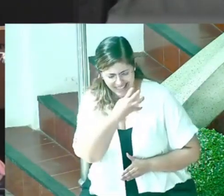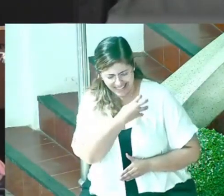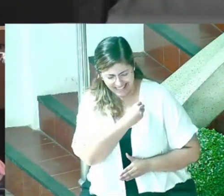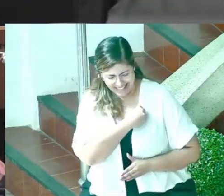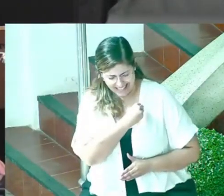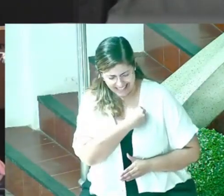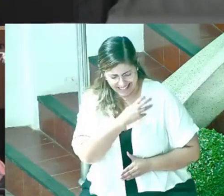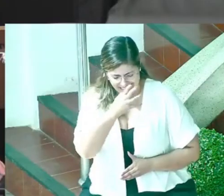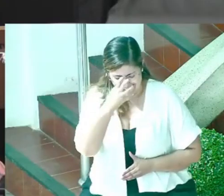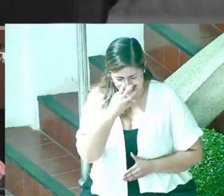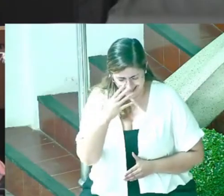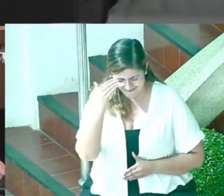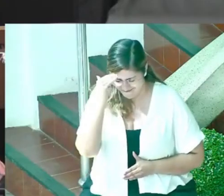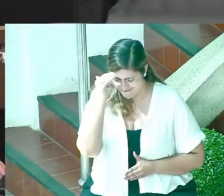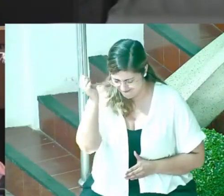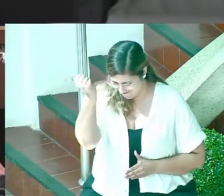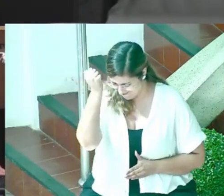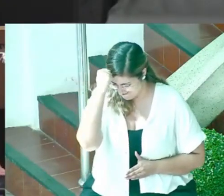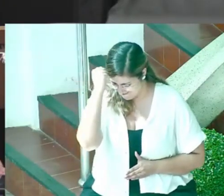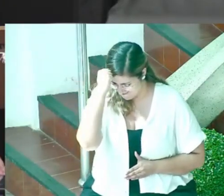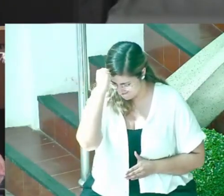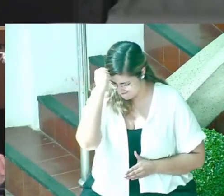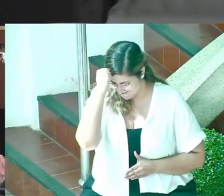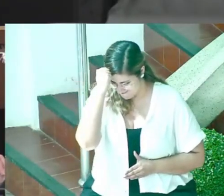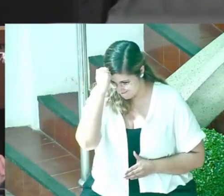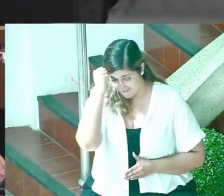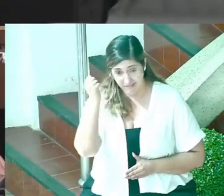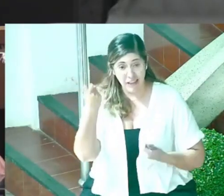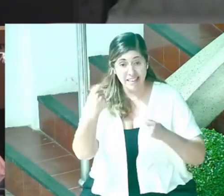sentença sobre transgressores da lei.